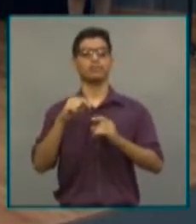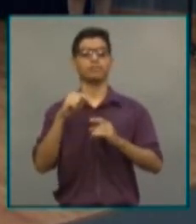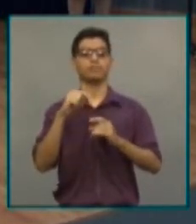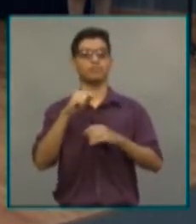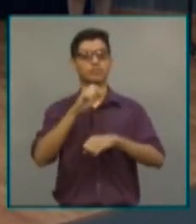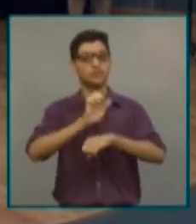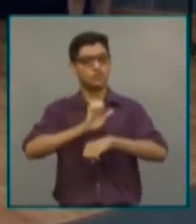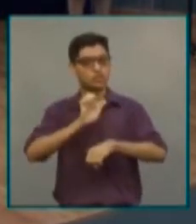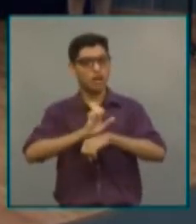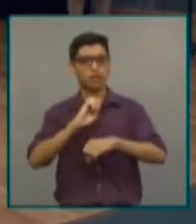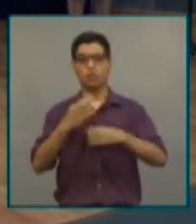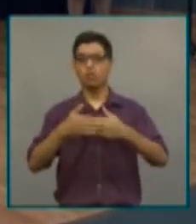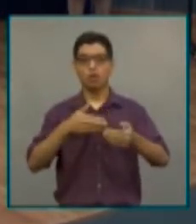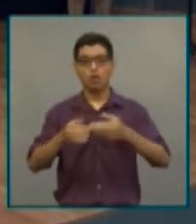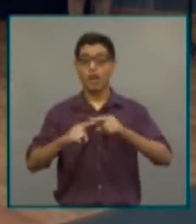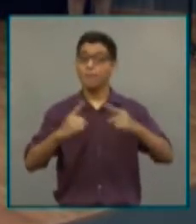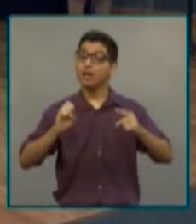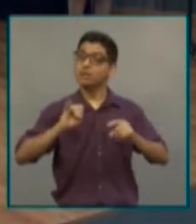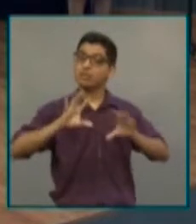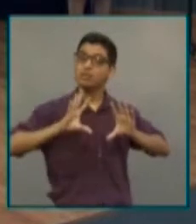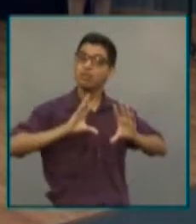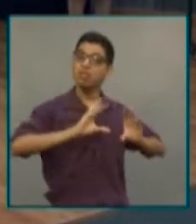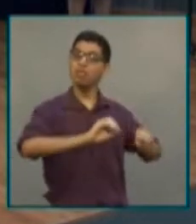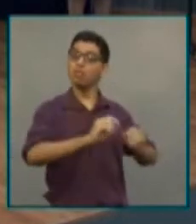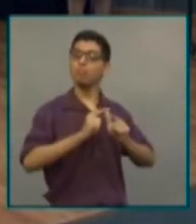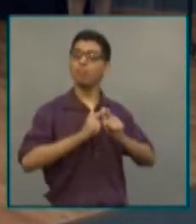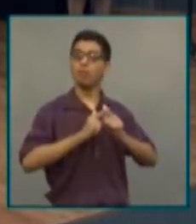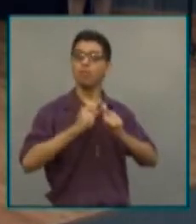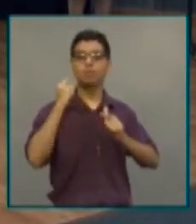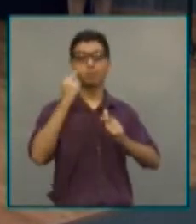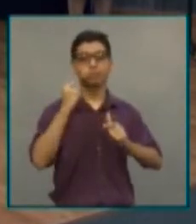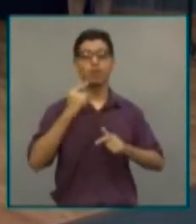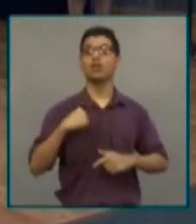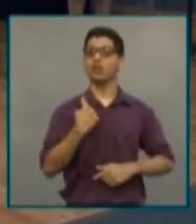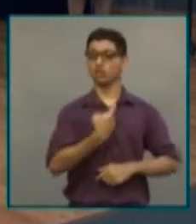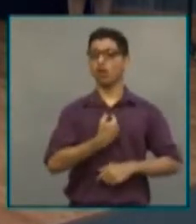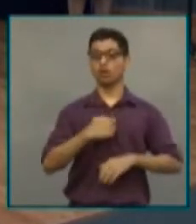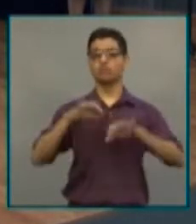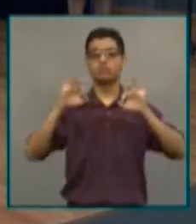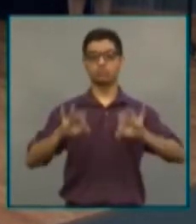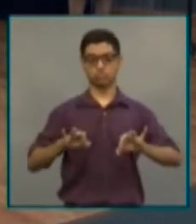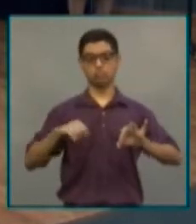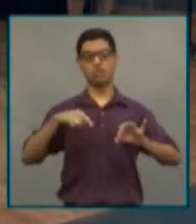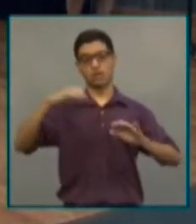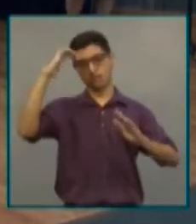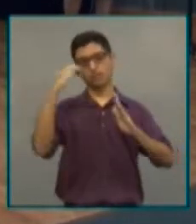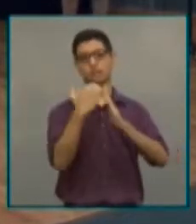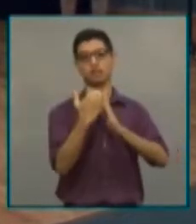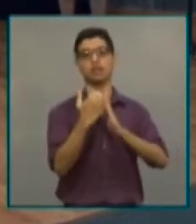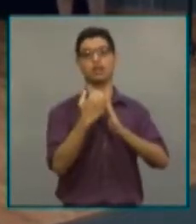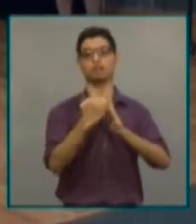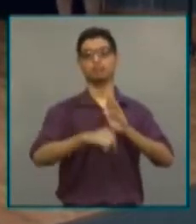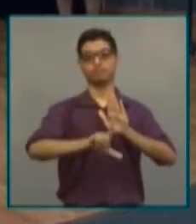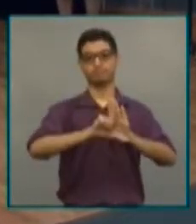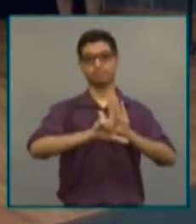agredir a advocacia, nós saberemos agir de forma jurídica, porque nós somos a ordem dos advogados do Brasil.